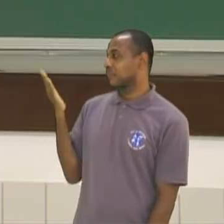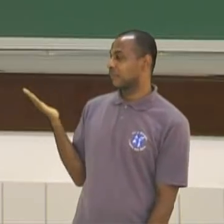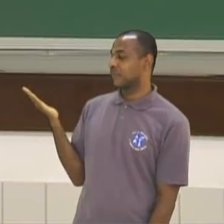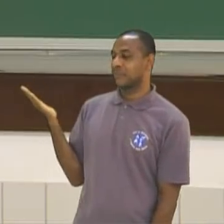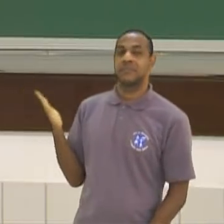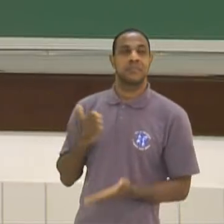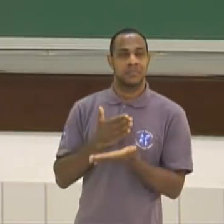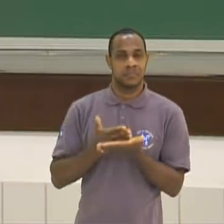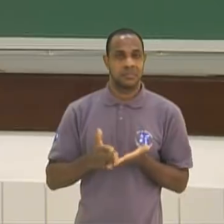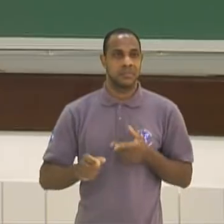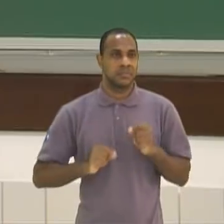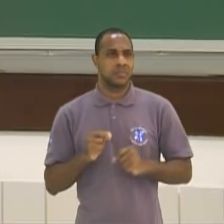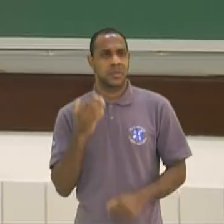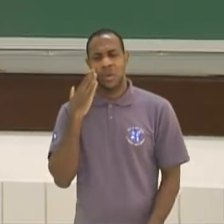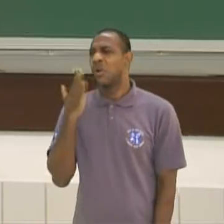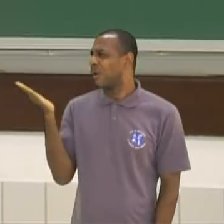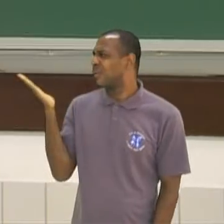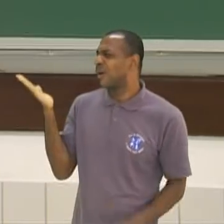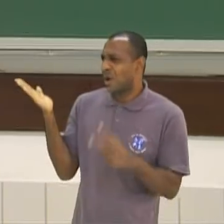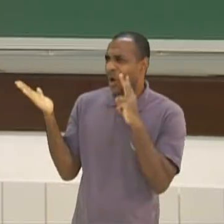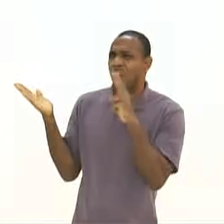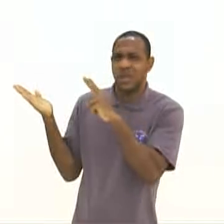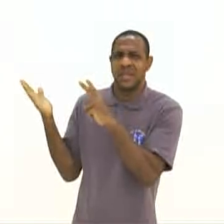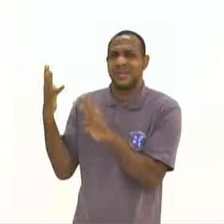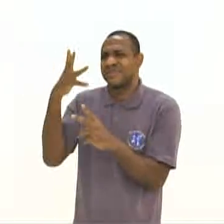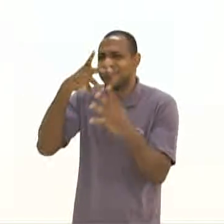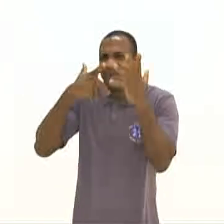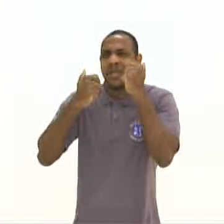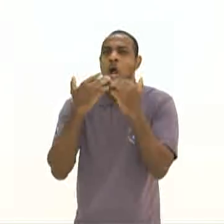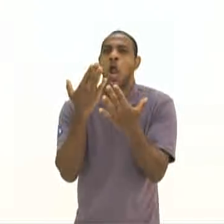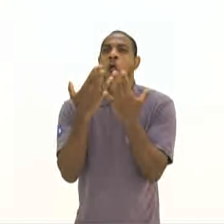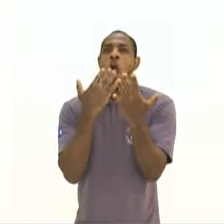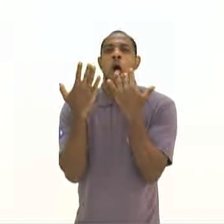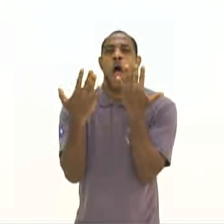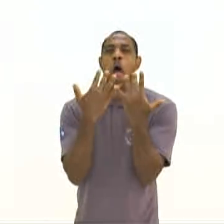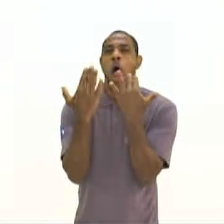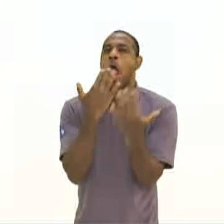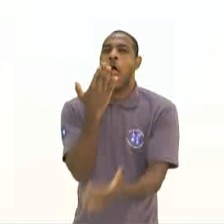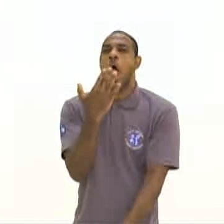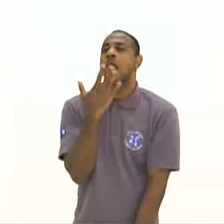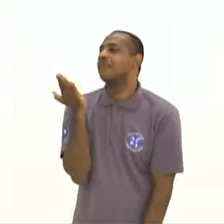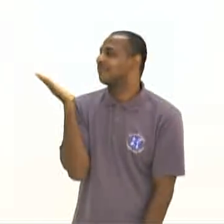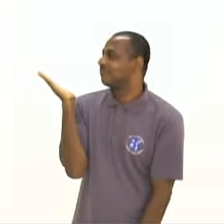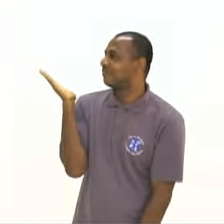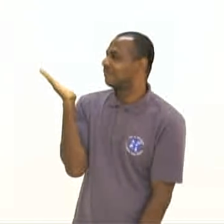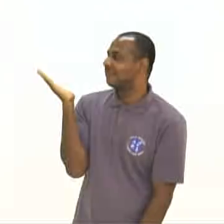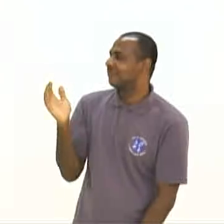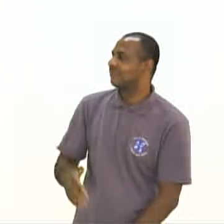gente iniciar, olha essa imagem na tua tela aí, toda bonitona, coloridona. Olha só.